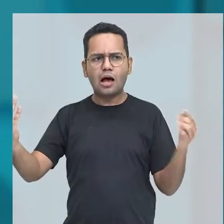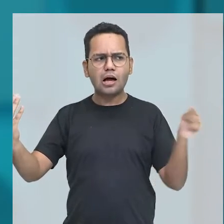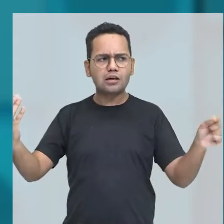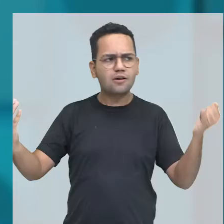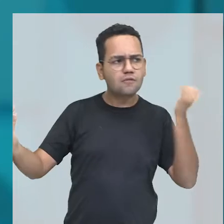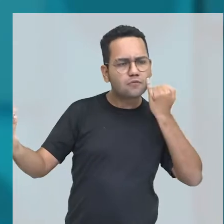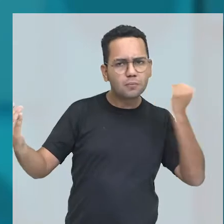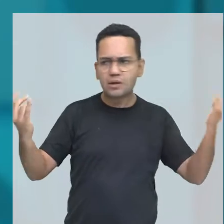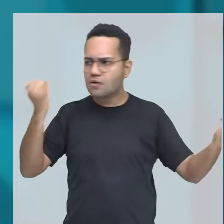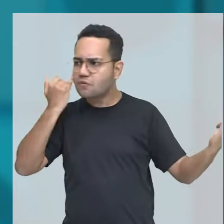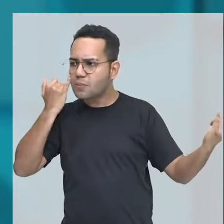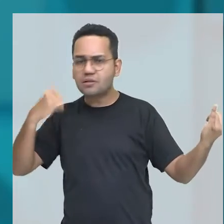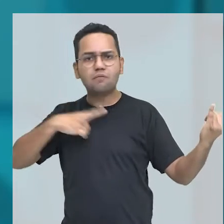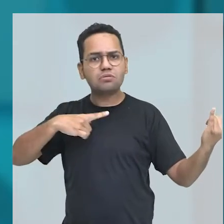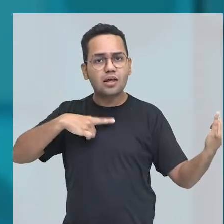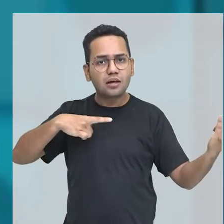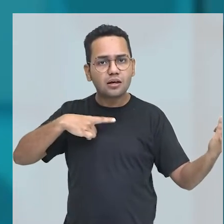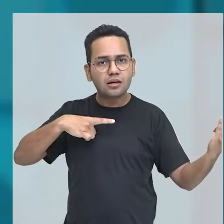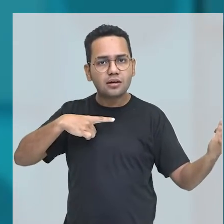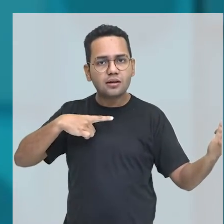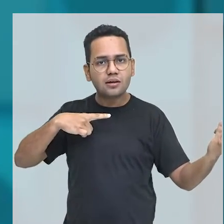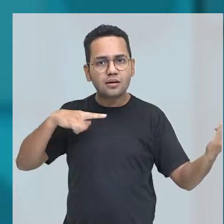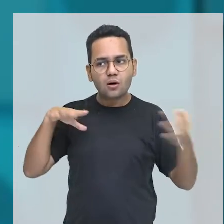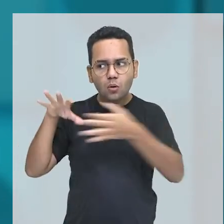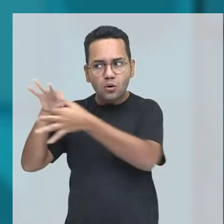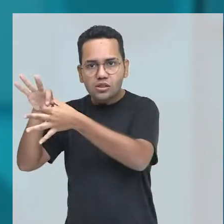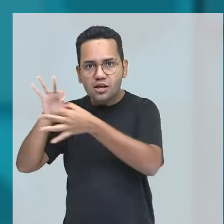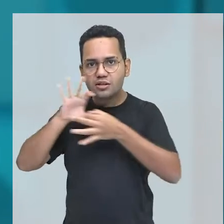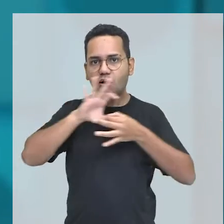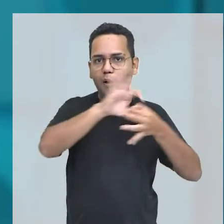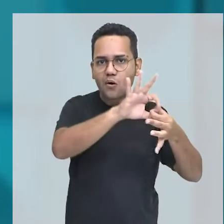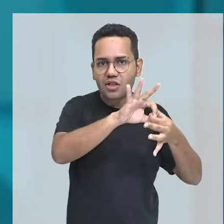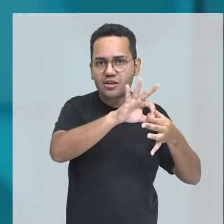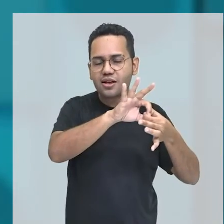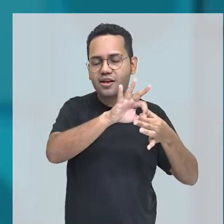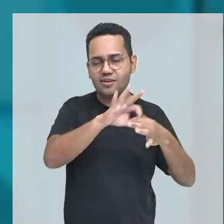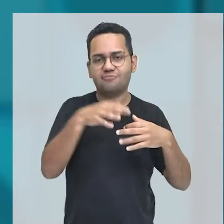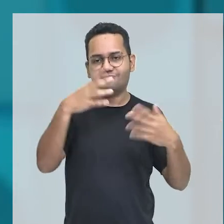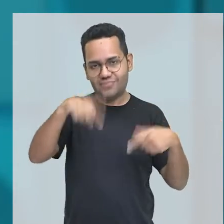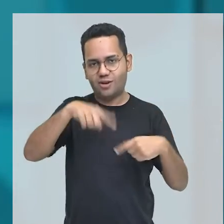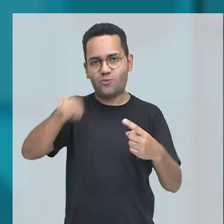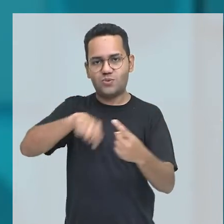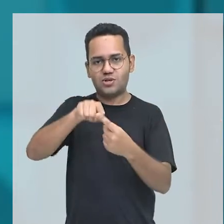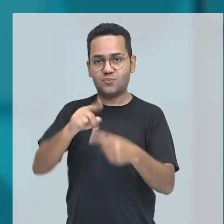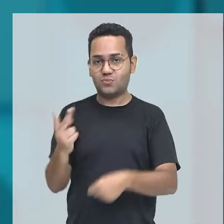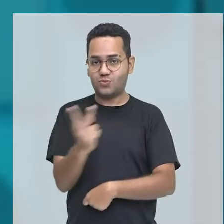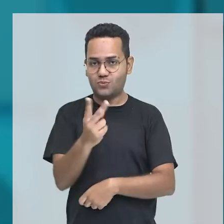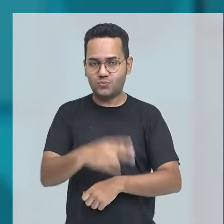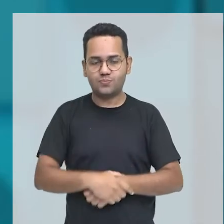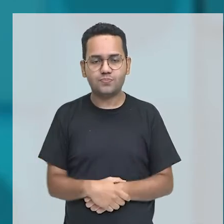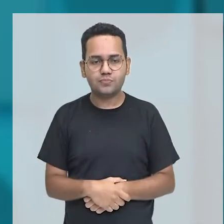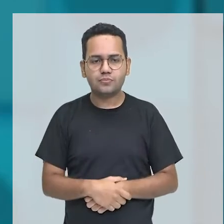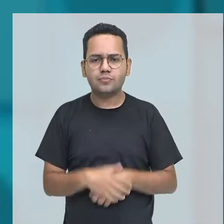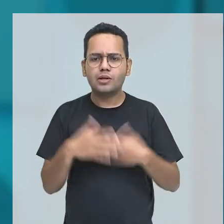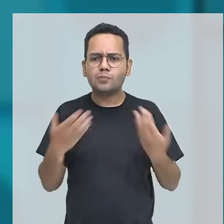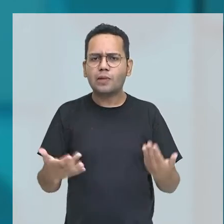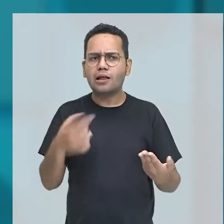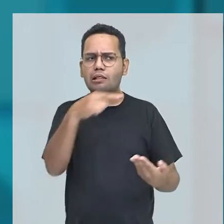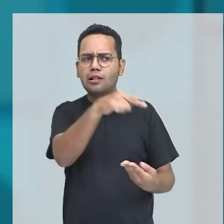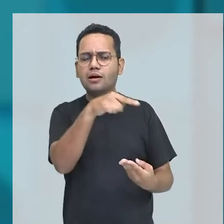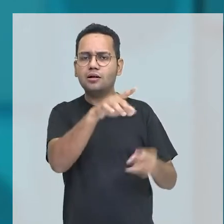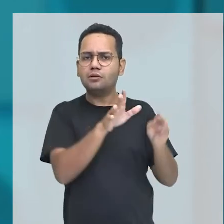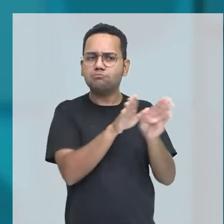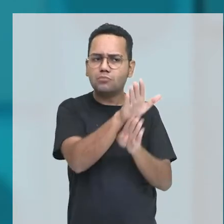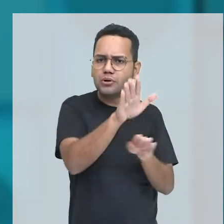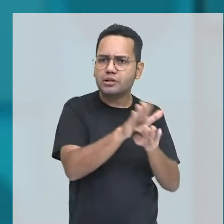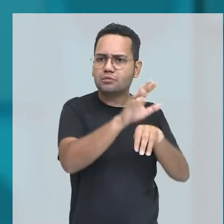desses verbos modais leva para aquele contexto? É exatamente essa função deles. Então, quando eu utilizo should, eu vou sempre passar um conselho,